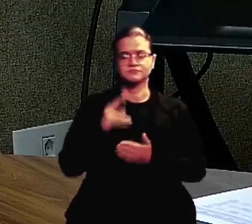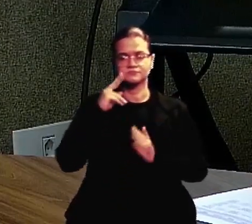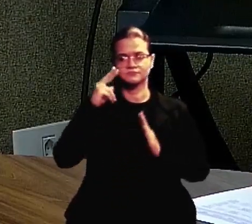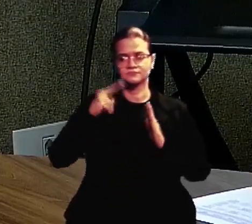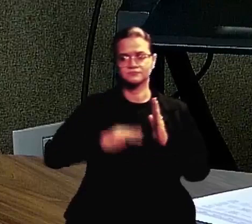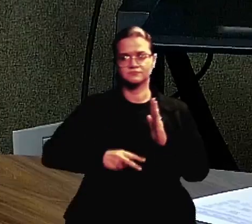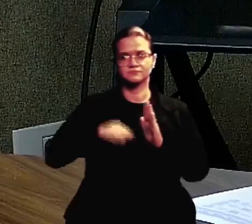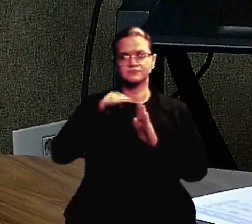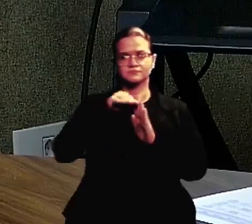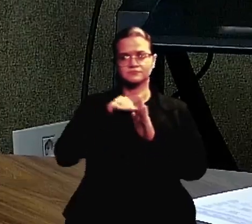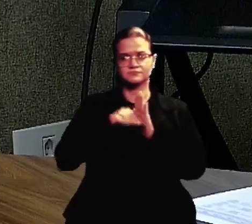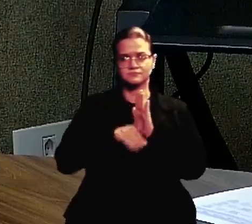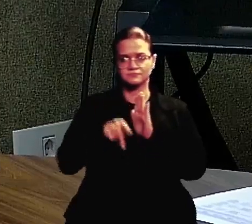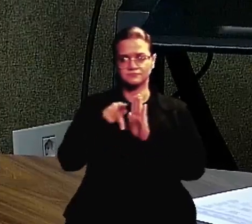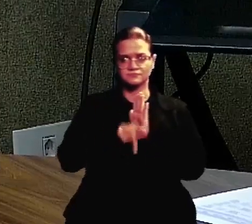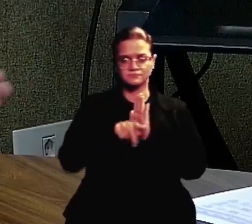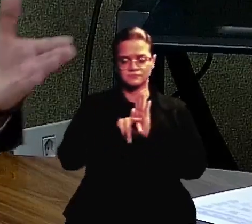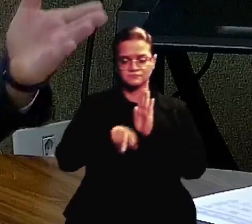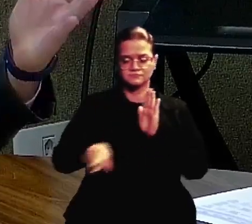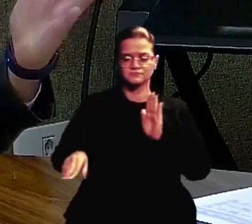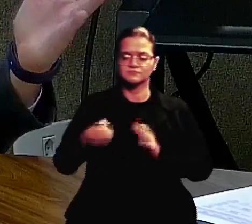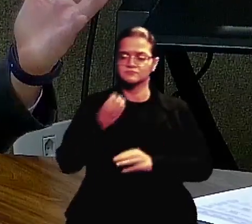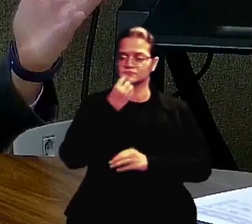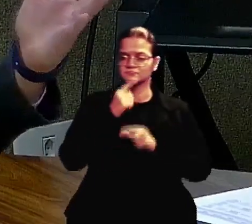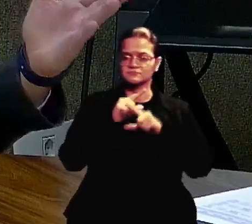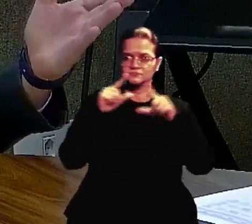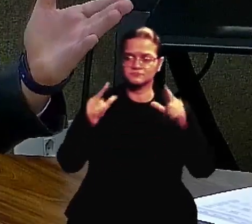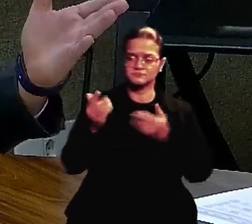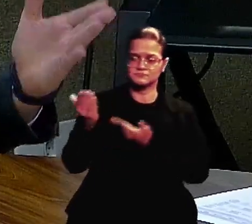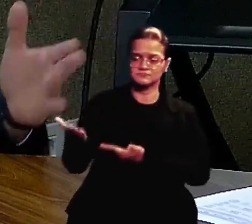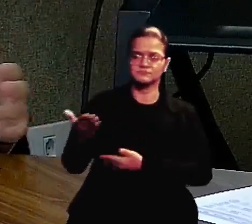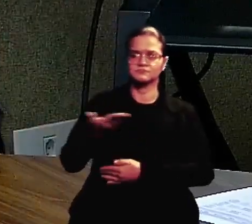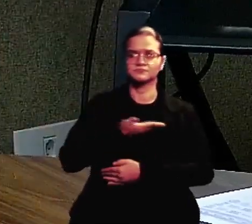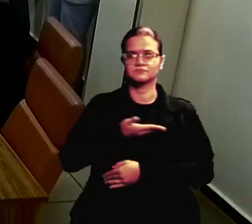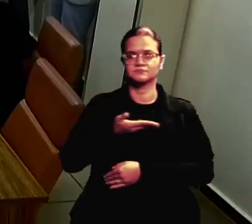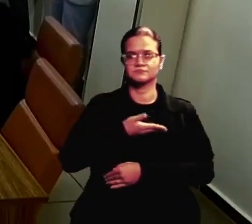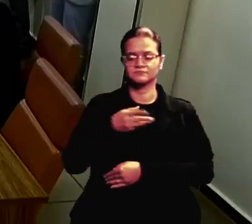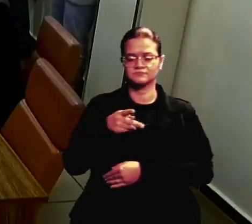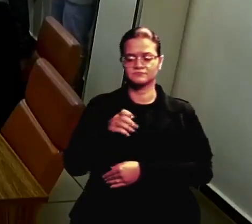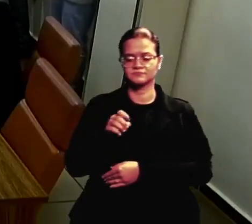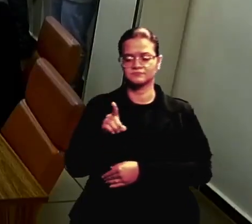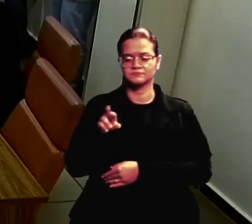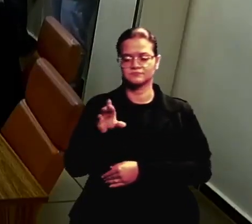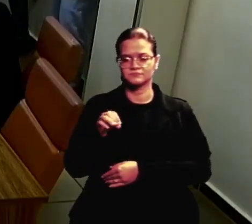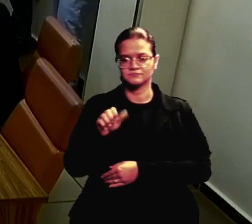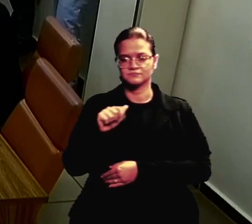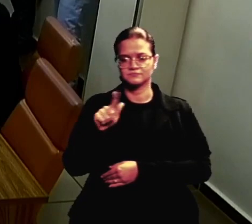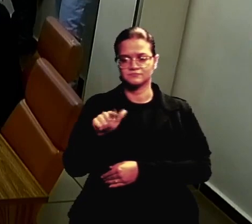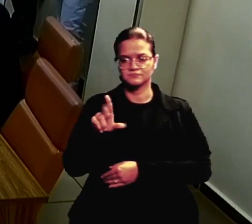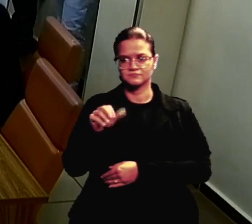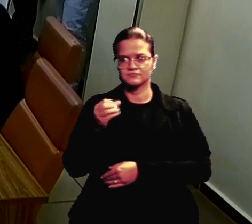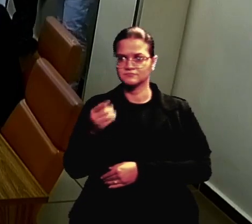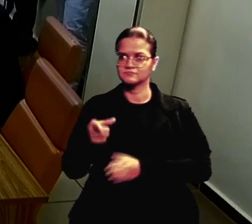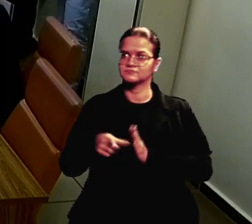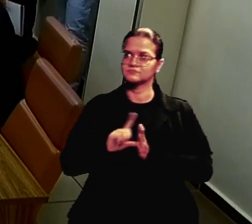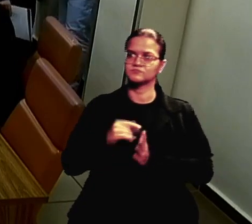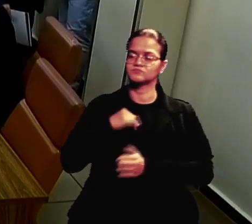adentrando a pauta do dia, dando bom dia a meu caríssimo amigo Pedro Azulão Júnior, que ainda não